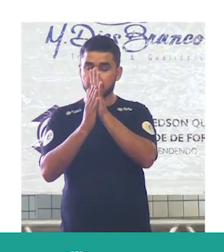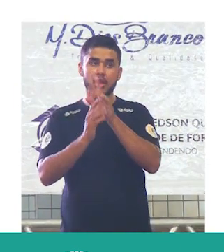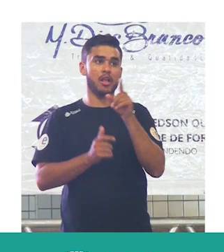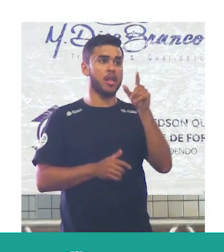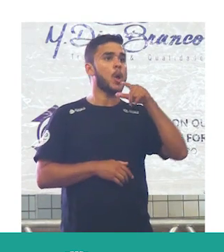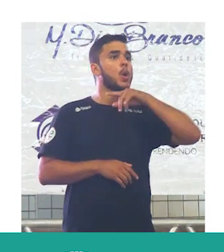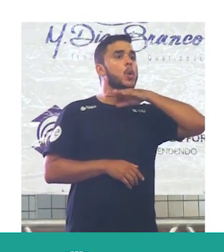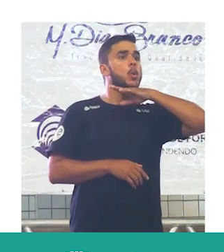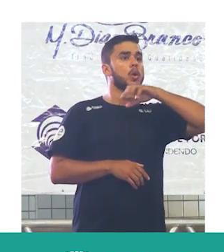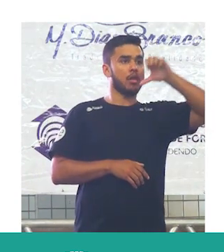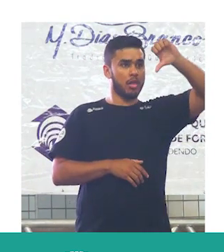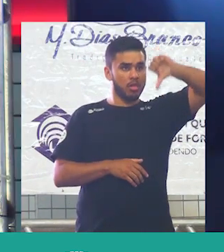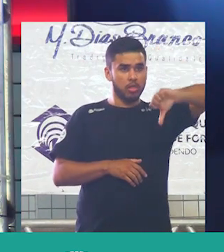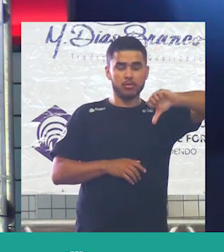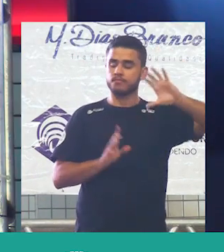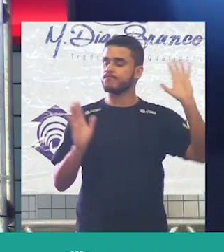ruim.